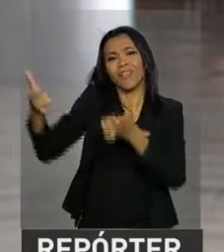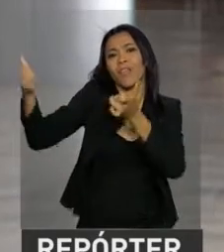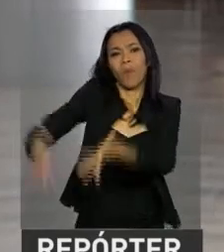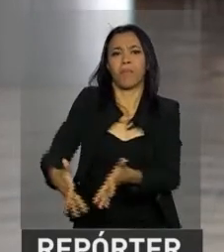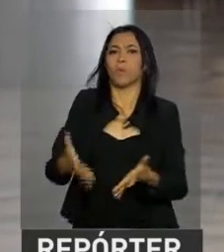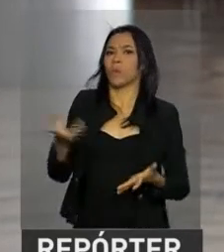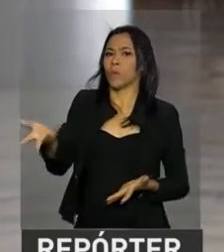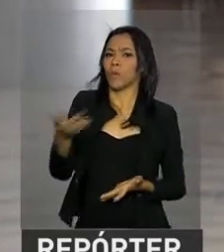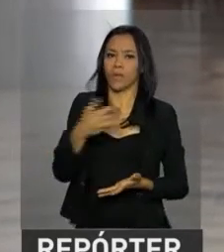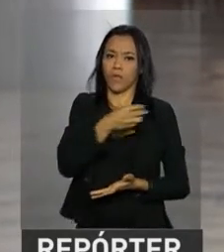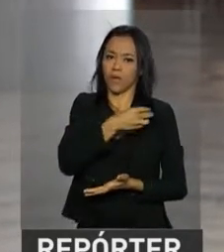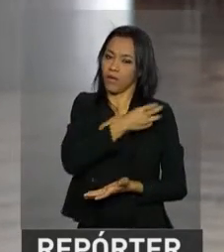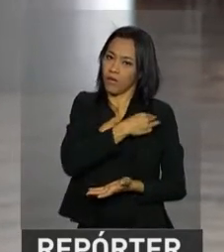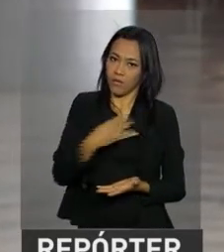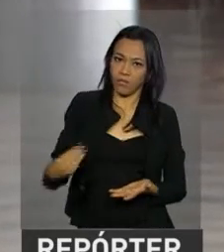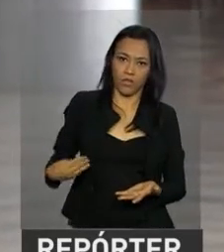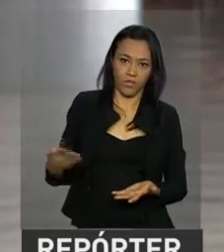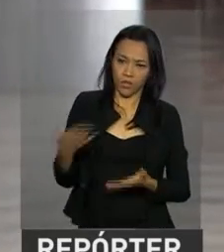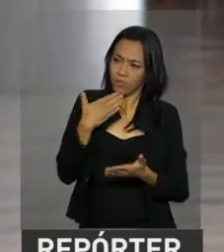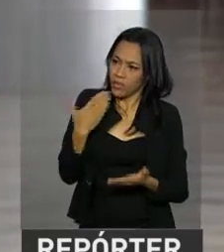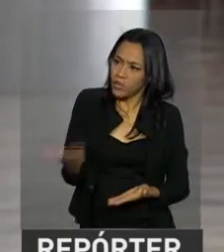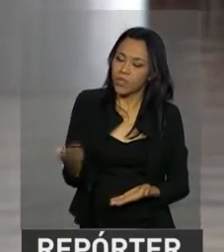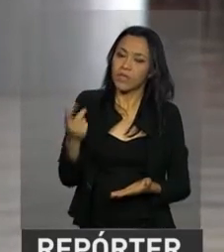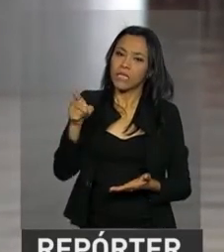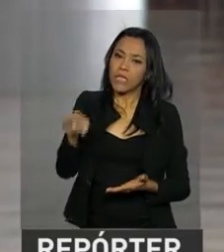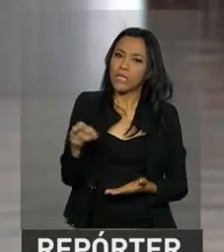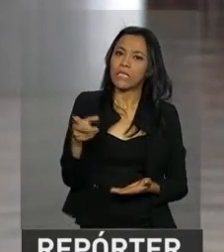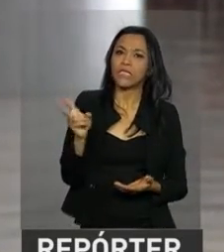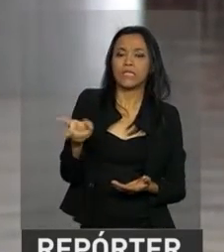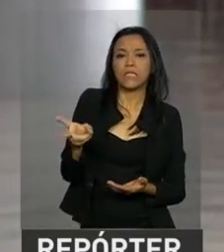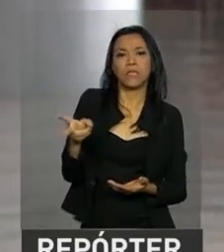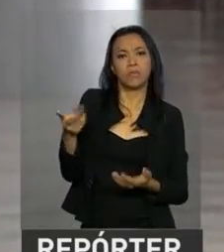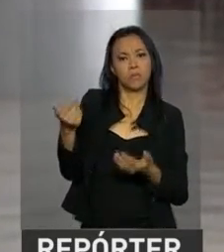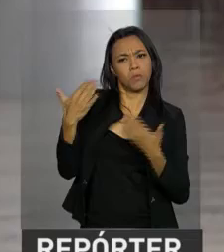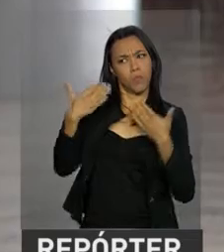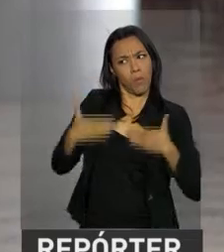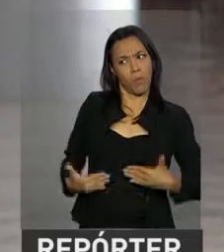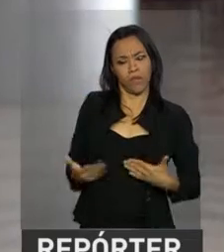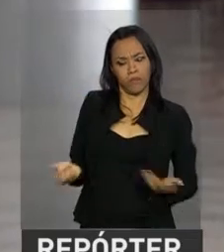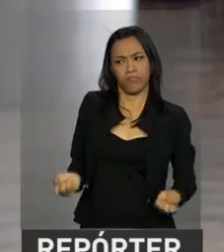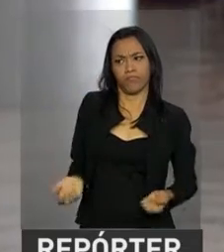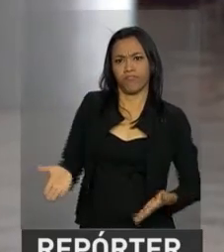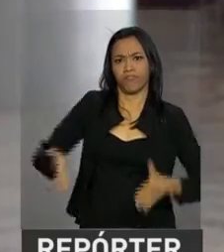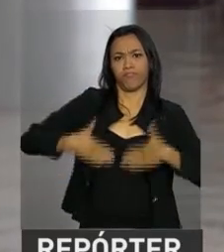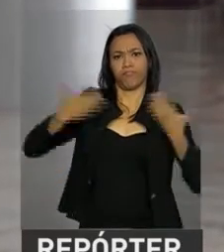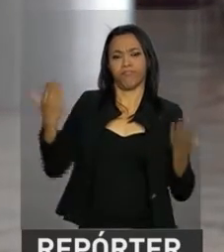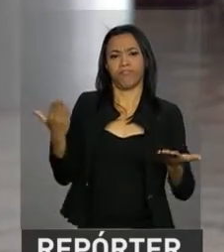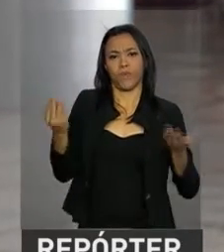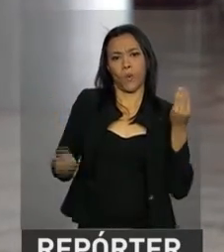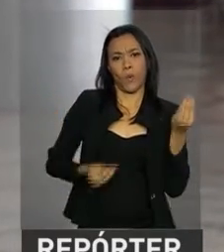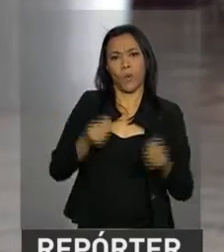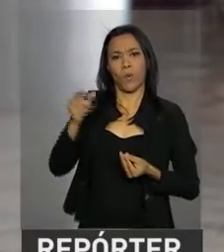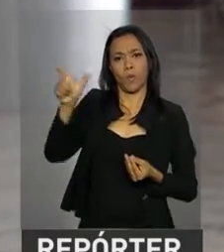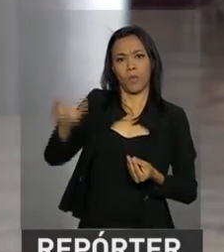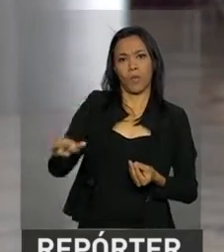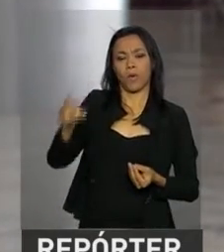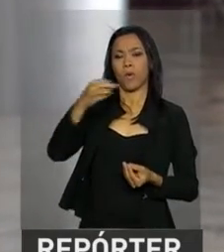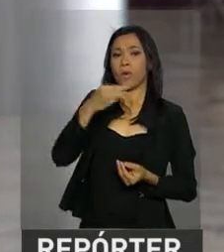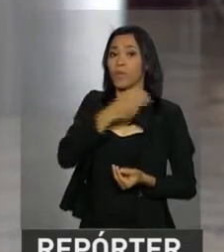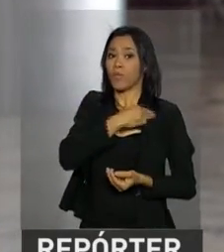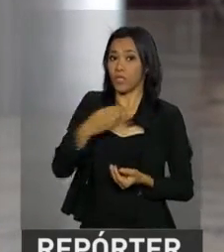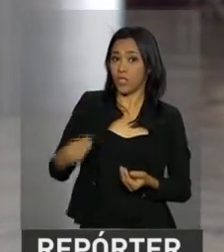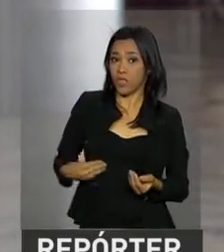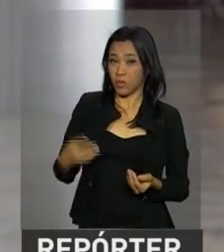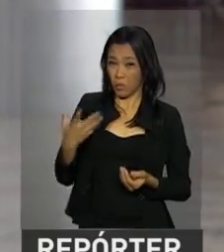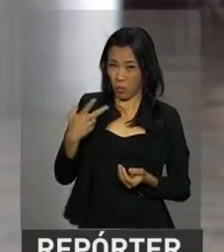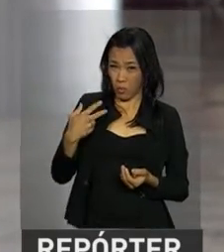disse que o ex-ministro sempre teve um comportamento irreparável e que por isso ficou surpreso ao saber que o ministro teria dito que o presidente teria